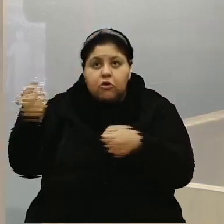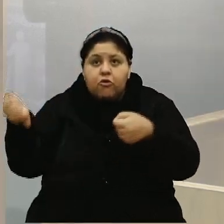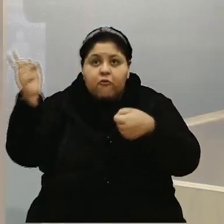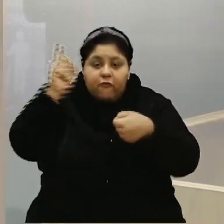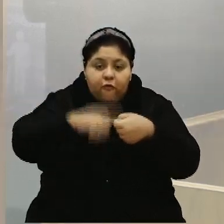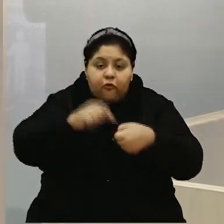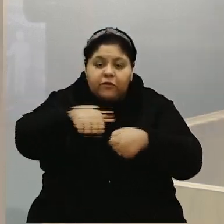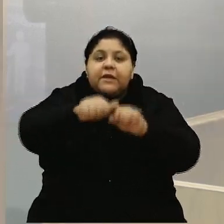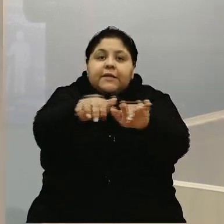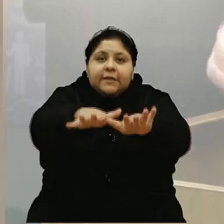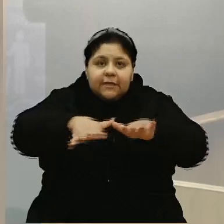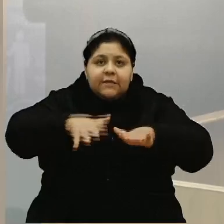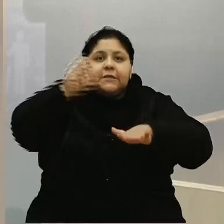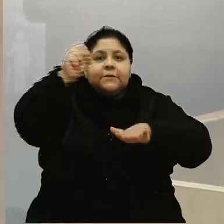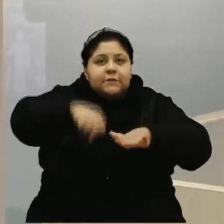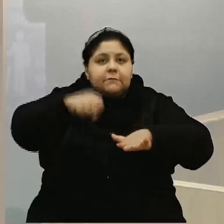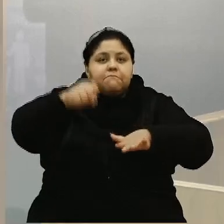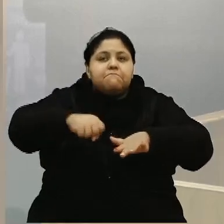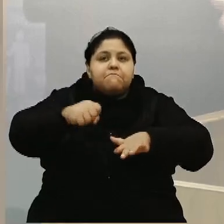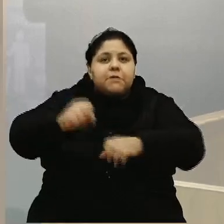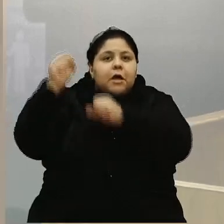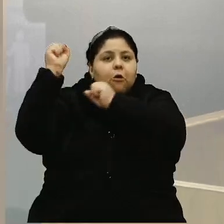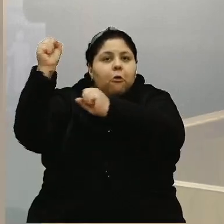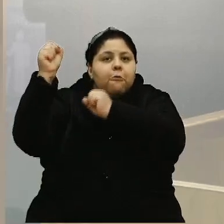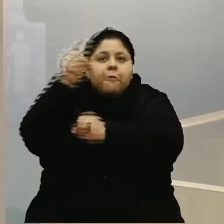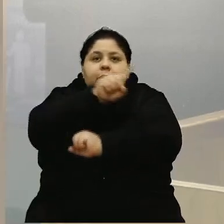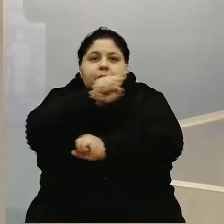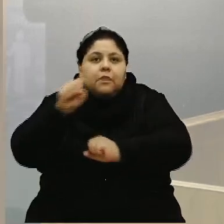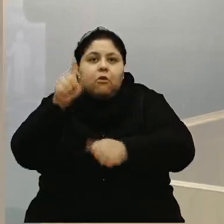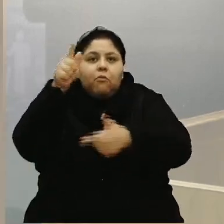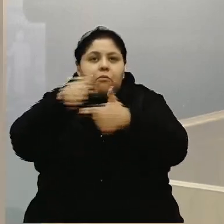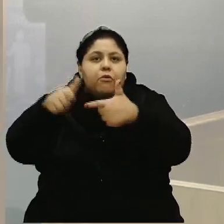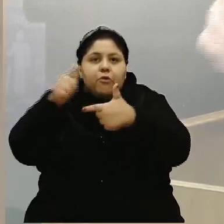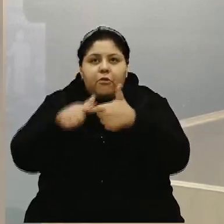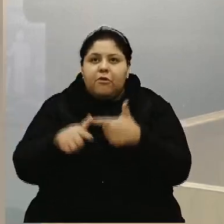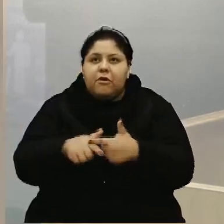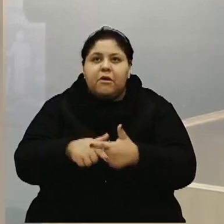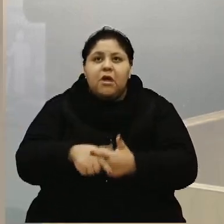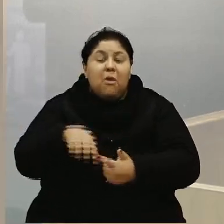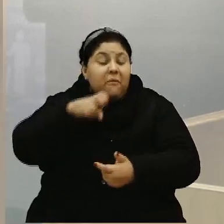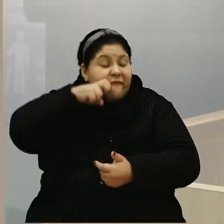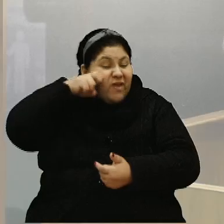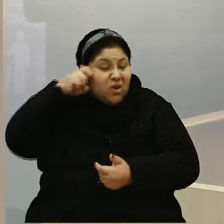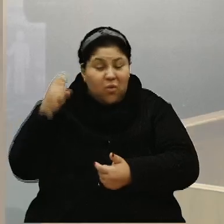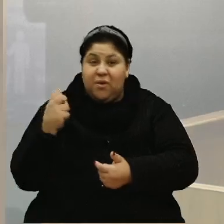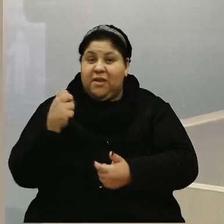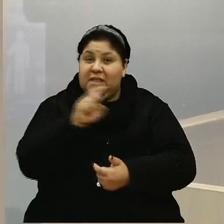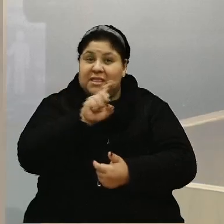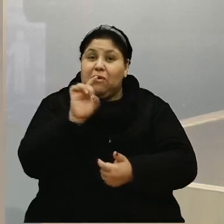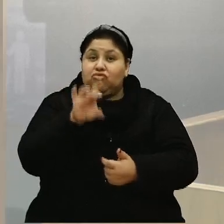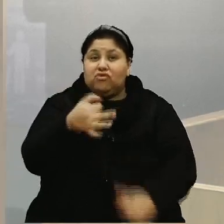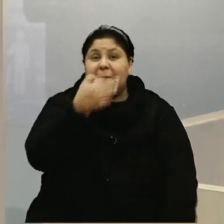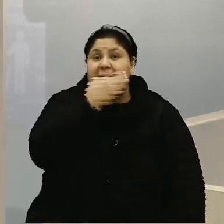sim, mas para comemorar. Não venho mais por causa dessa situação, porque é uma vergonha, não só para